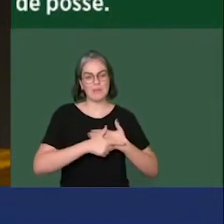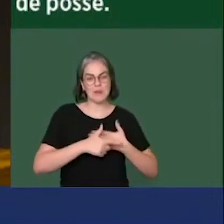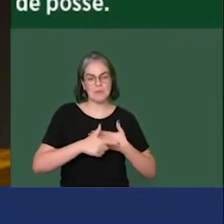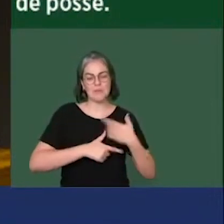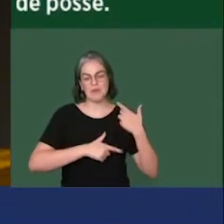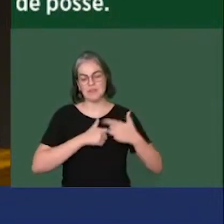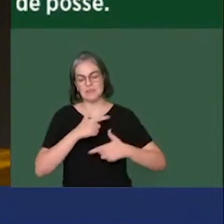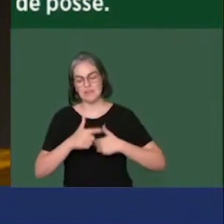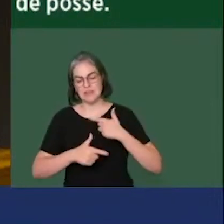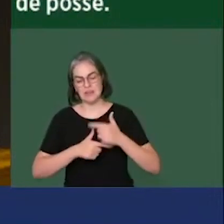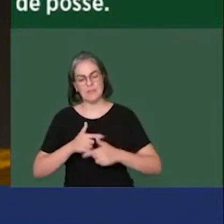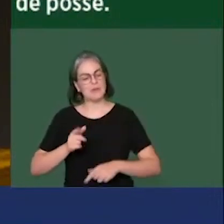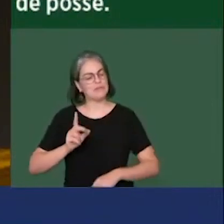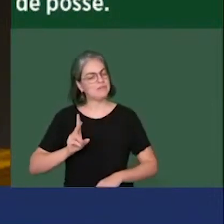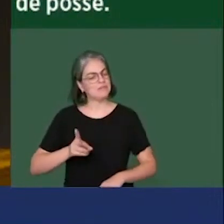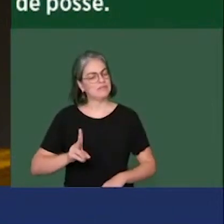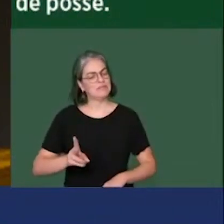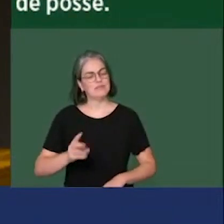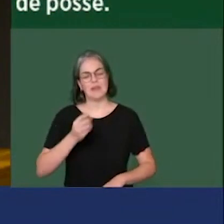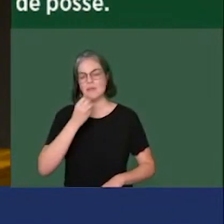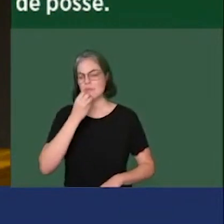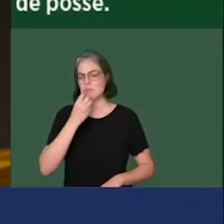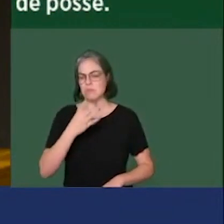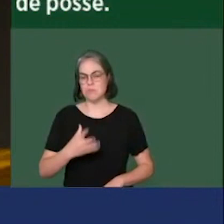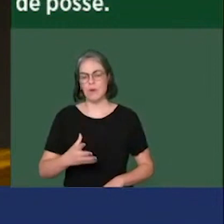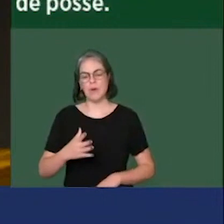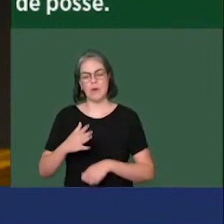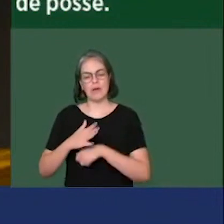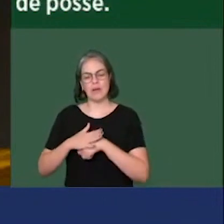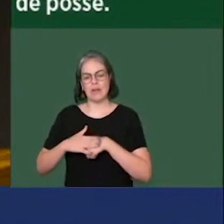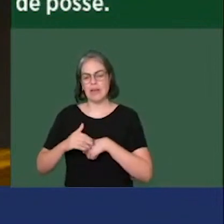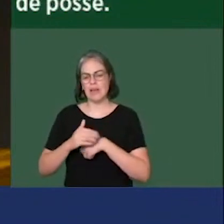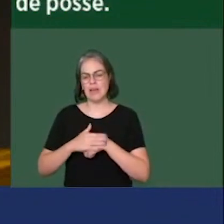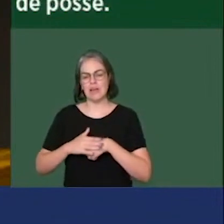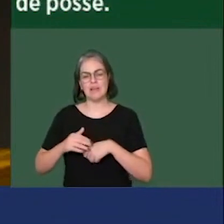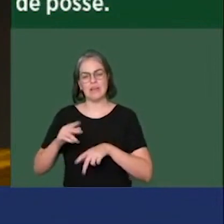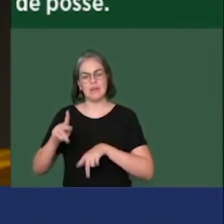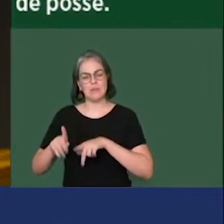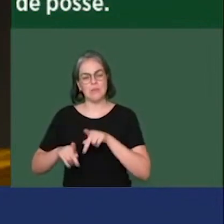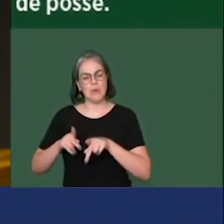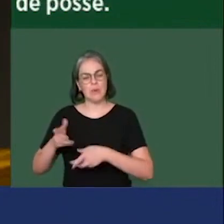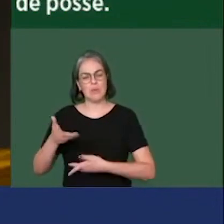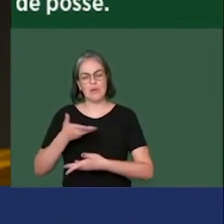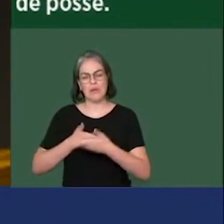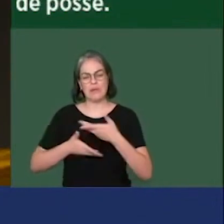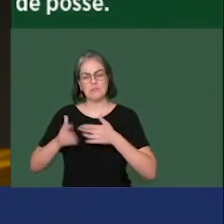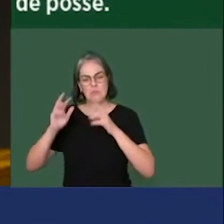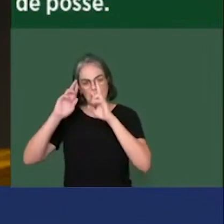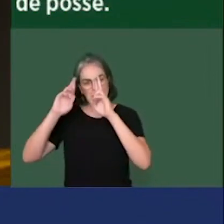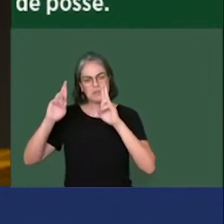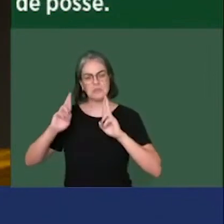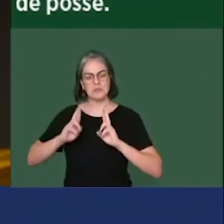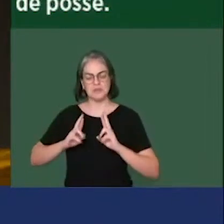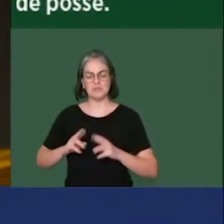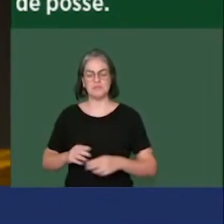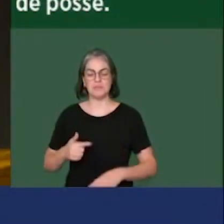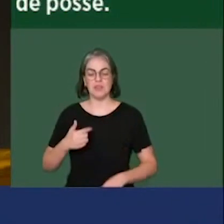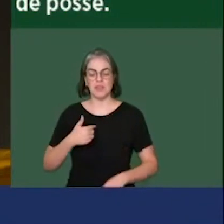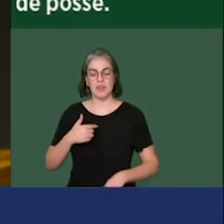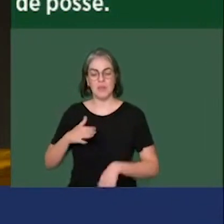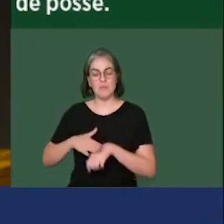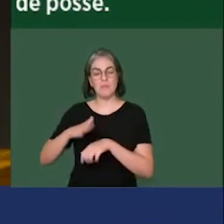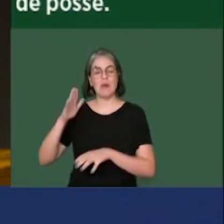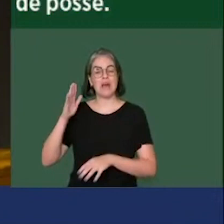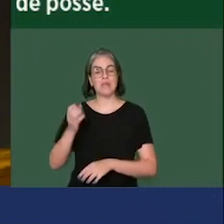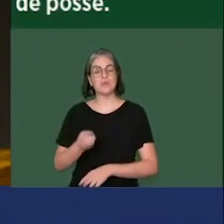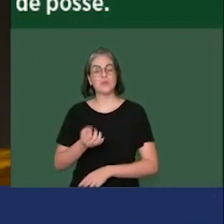sempre o carinho e o respeito da população. Fui o deputado estadual mais votado da história da